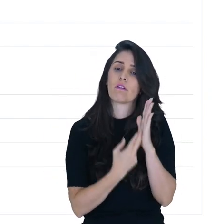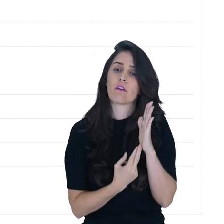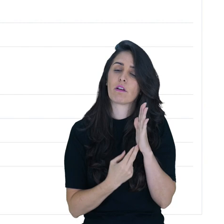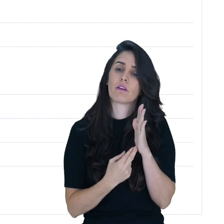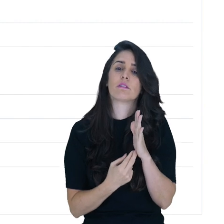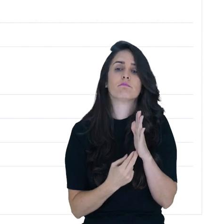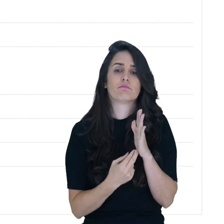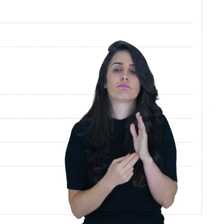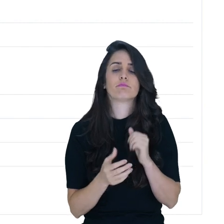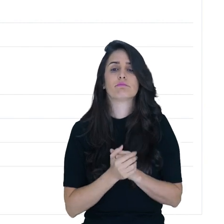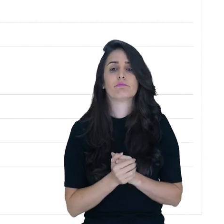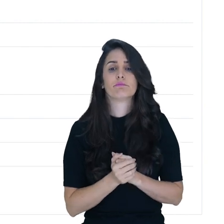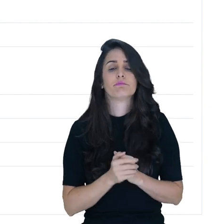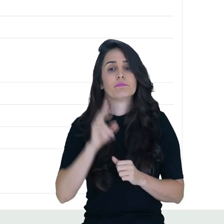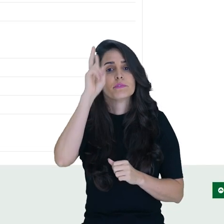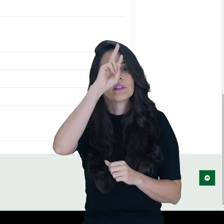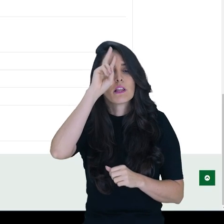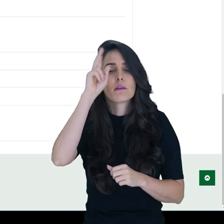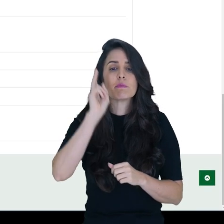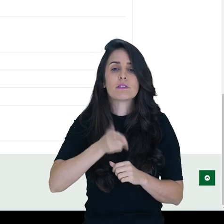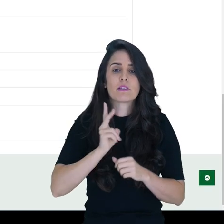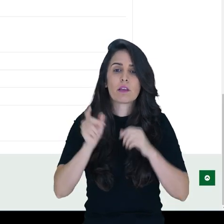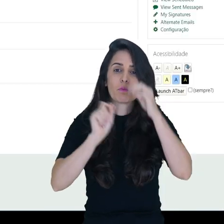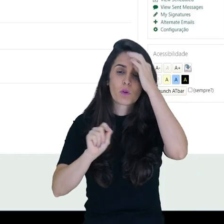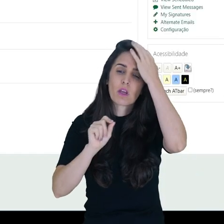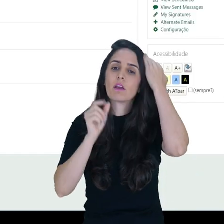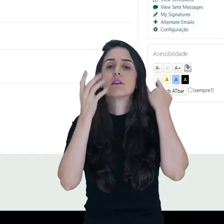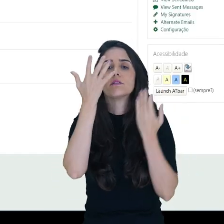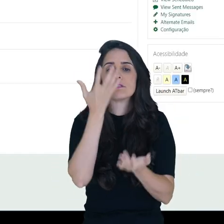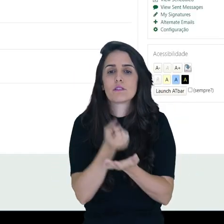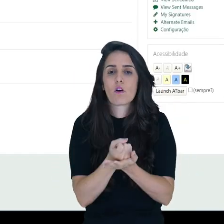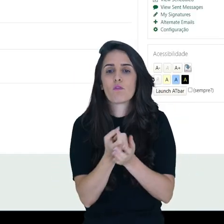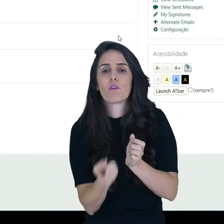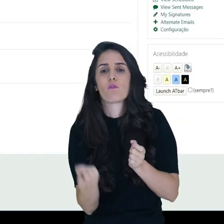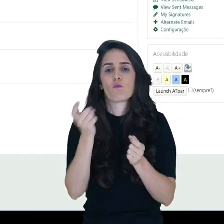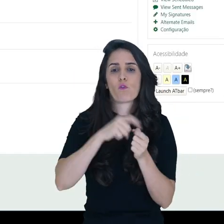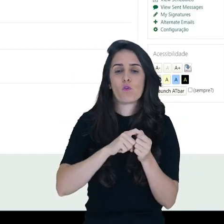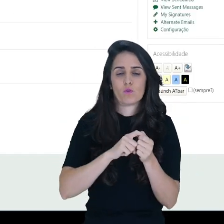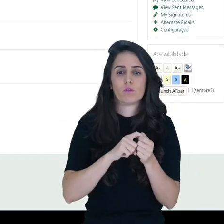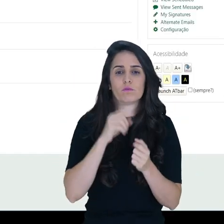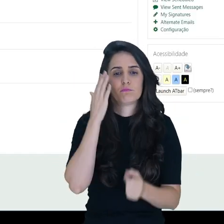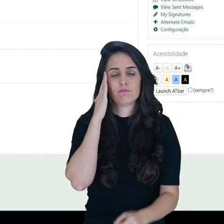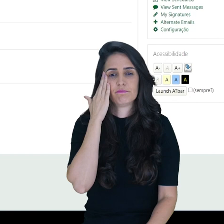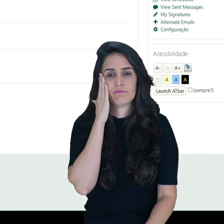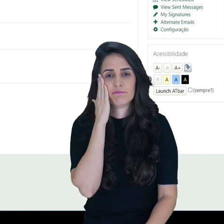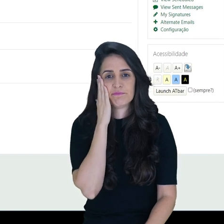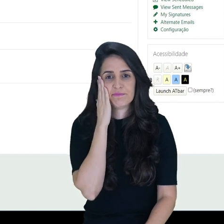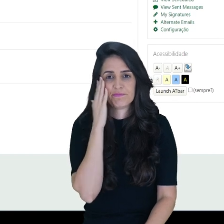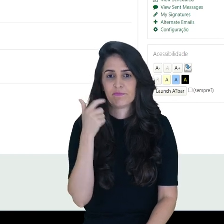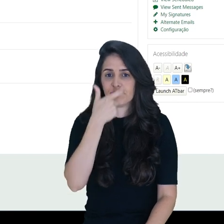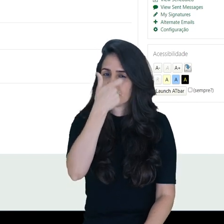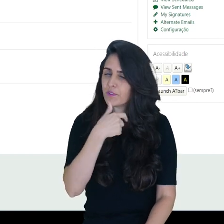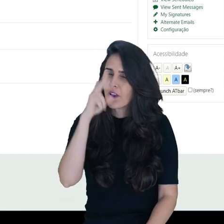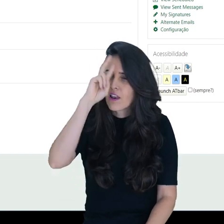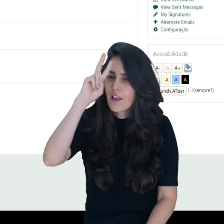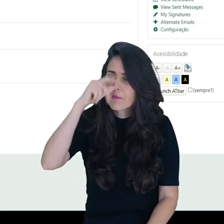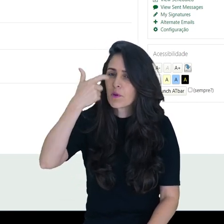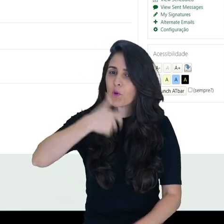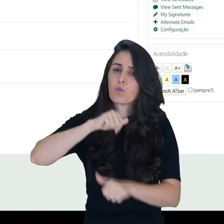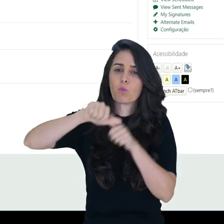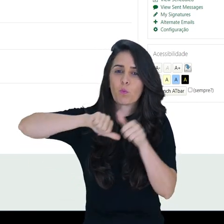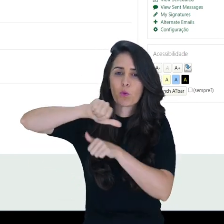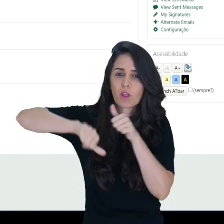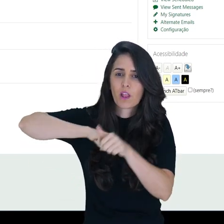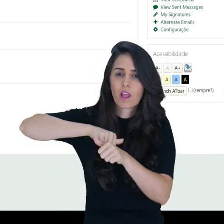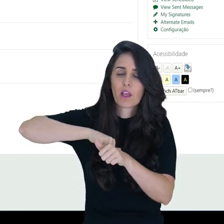conclusão e sempre lembrando de salvar e voltar então vejam que eu modifiquei a configuração do curso